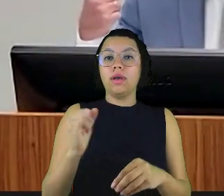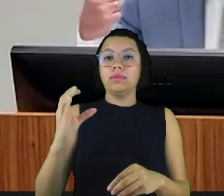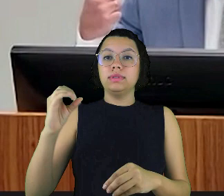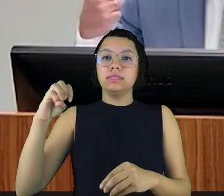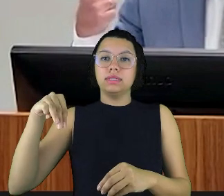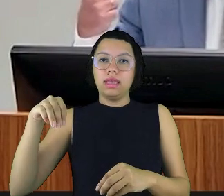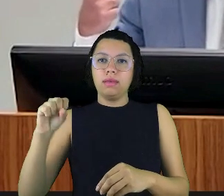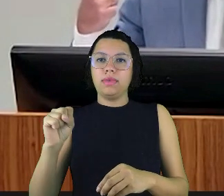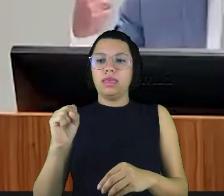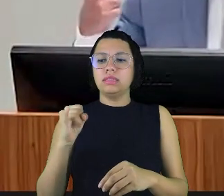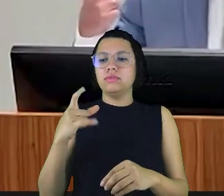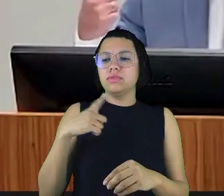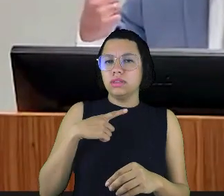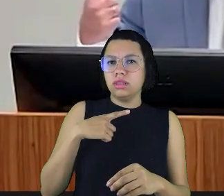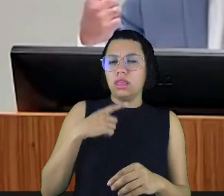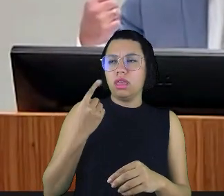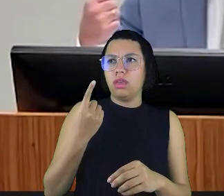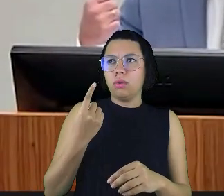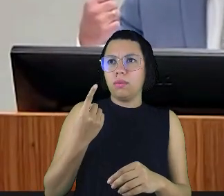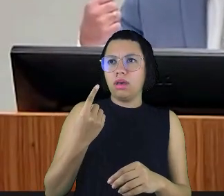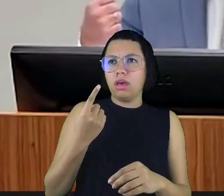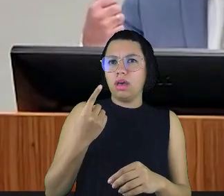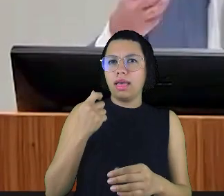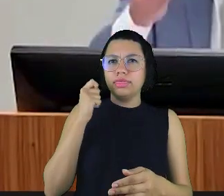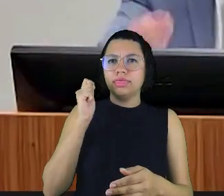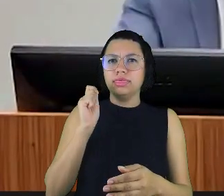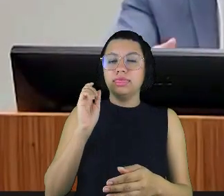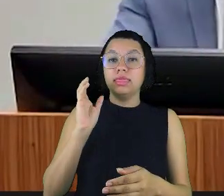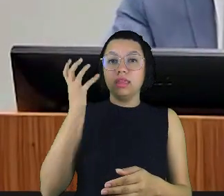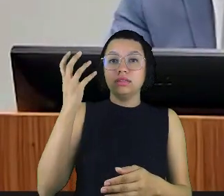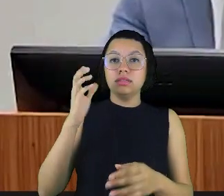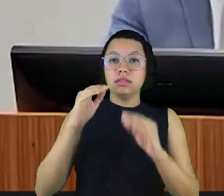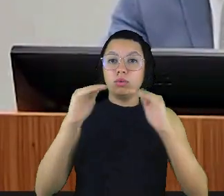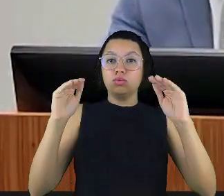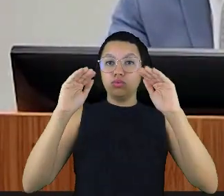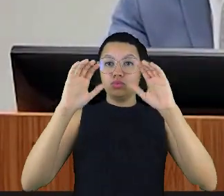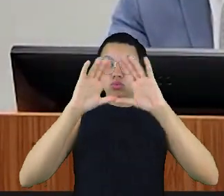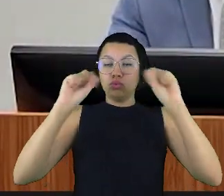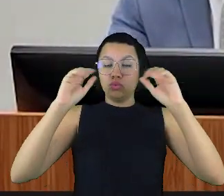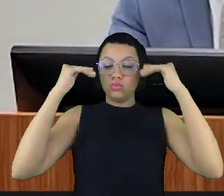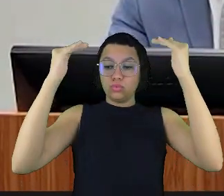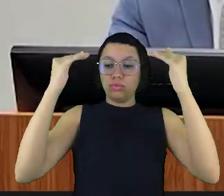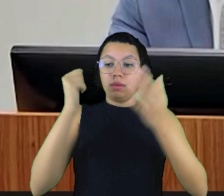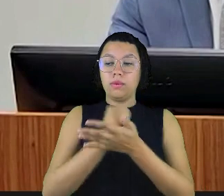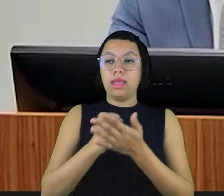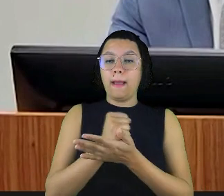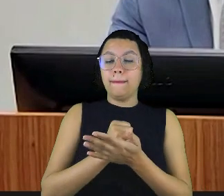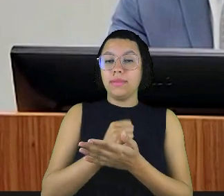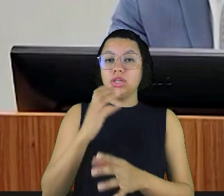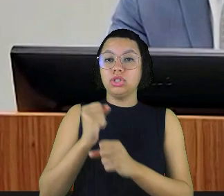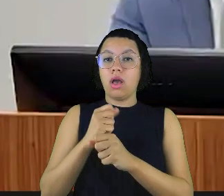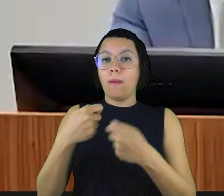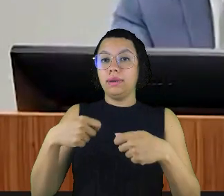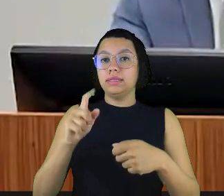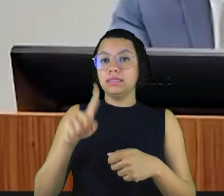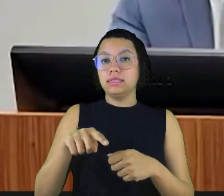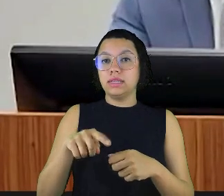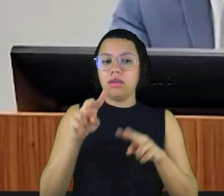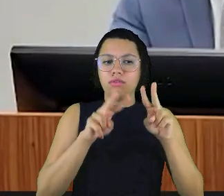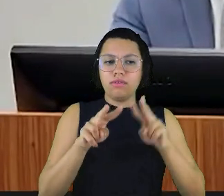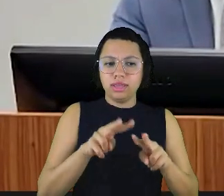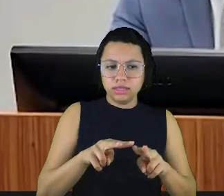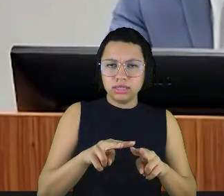tem uma decisão do Supremo dizendo que a base de cálculo precisa ser revisitada, precisa